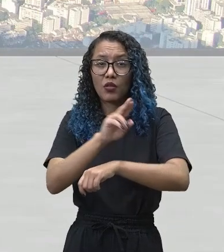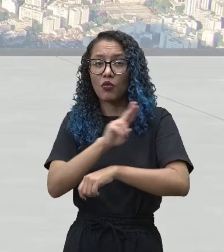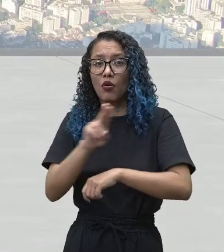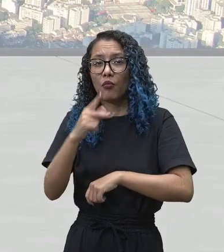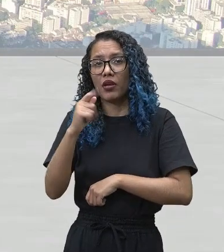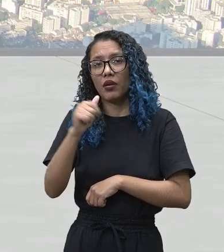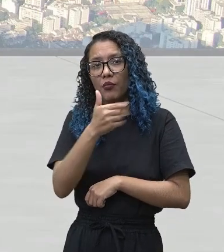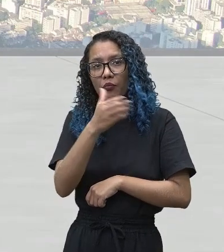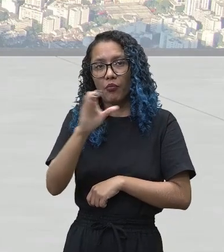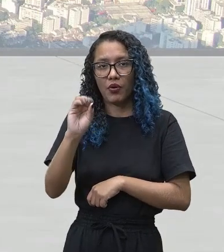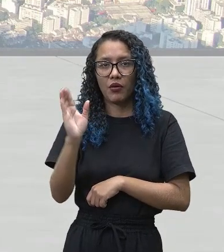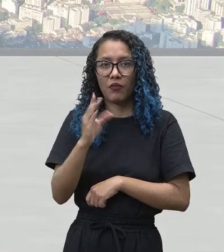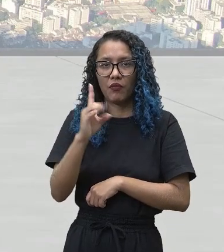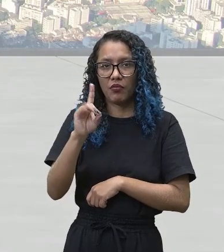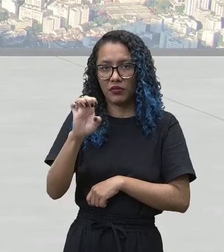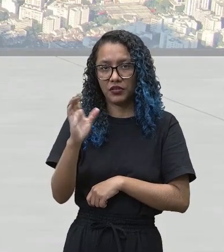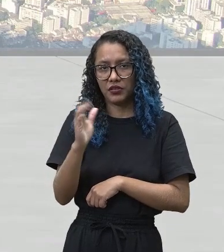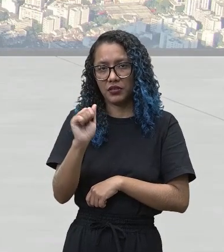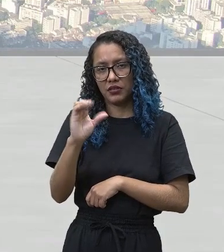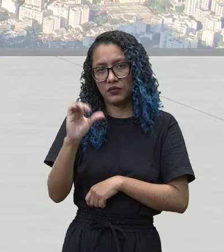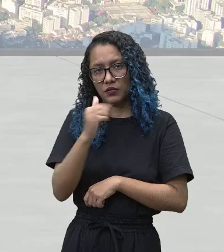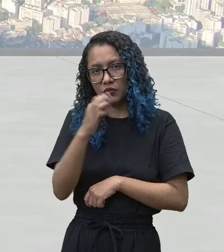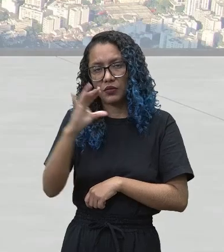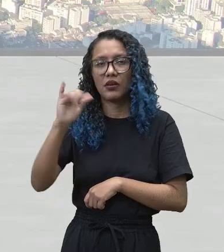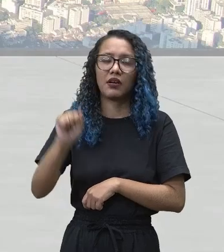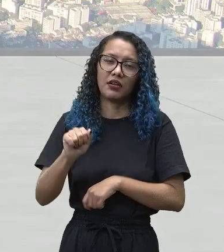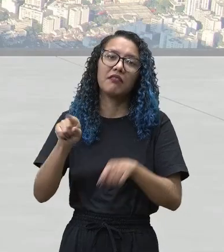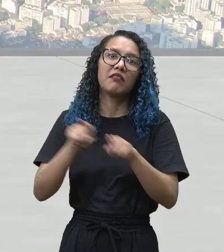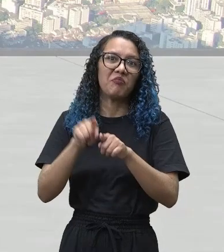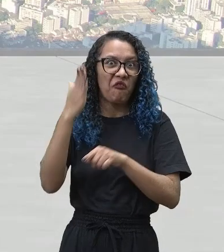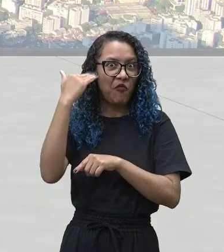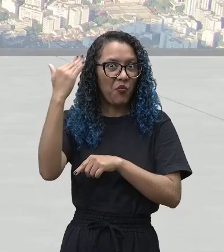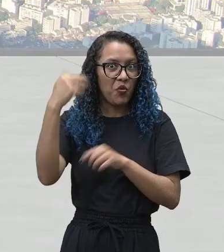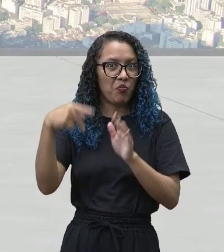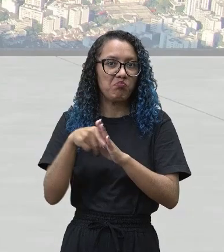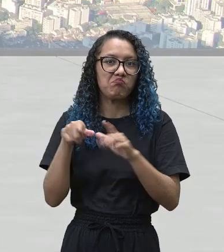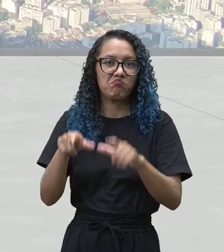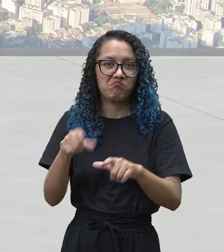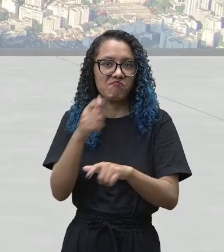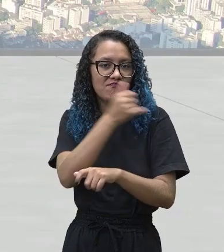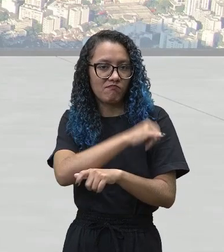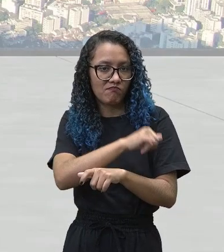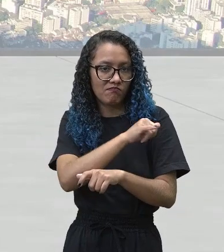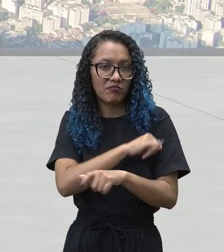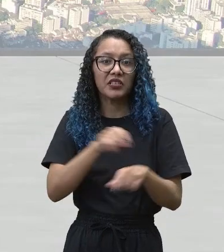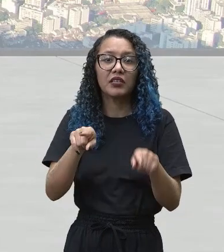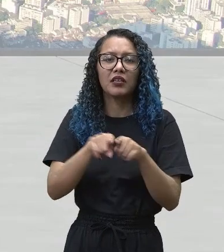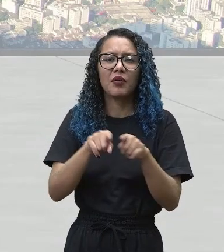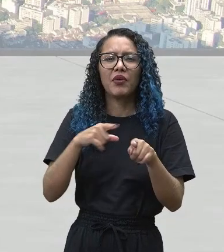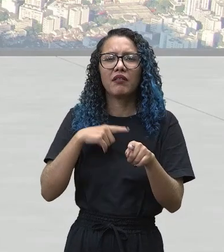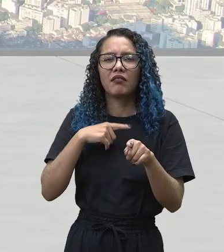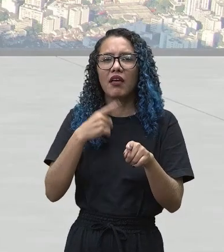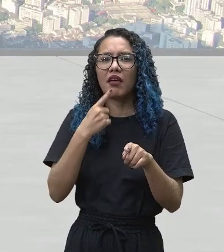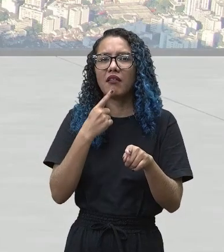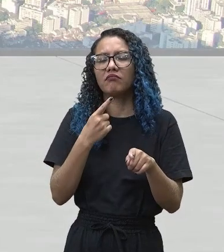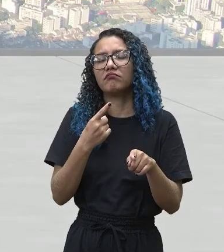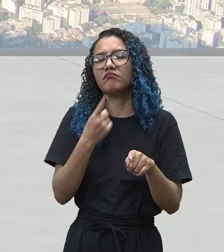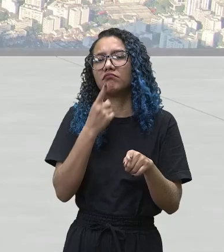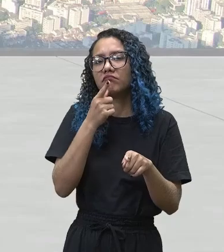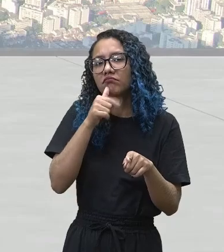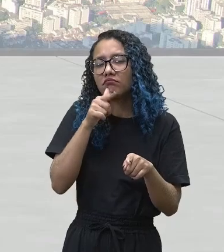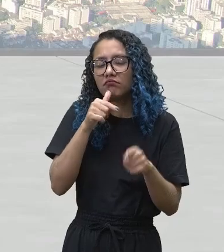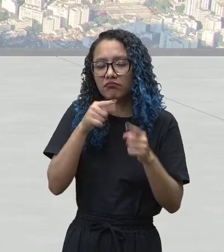ponto turístico famosíssimo do Rio de Janeiro. Daqui eu vejo a Baía de Guanabara. Vocês conseguem ver atrás de mim lá